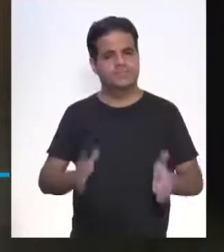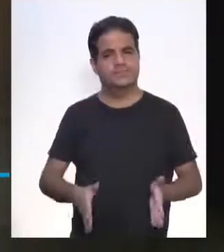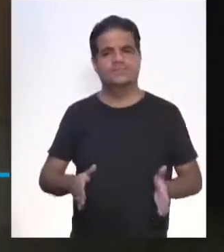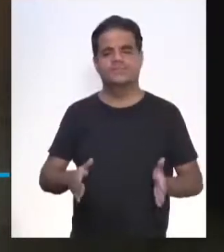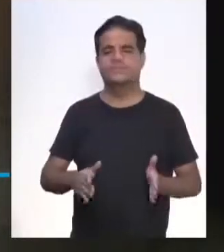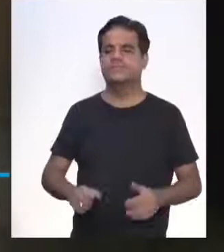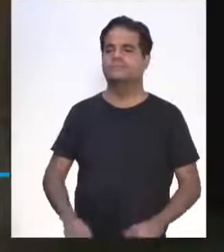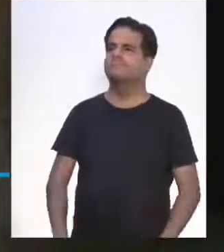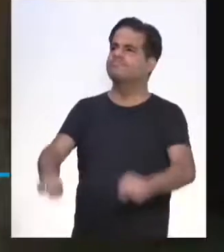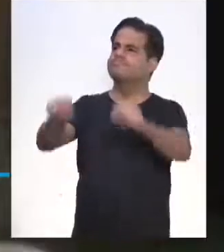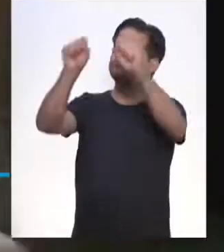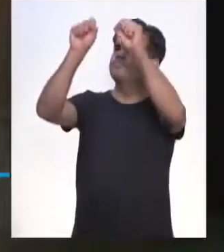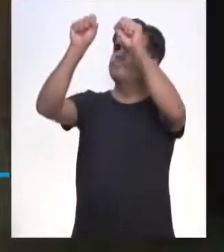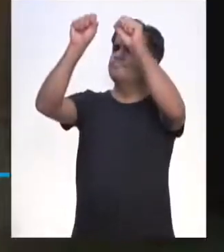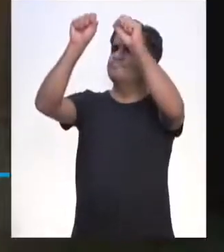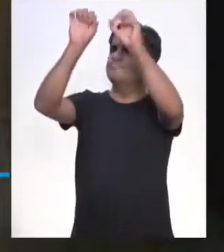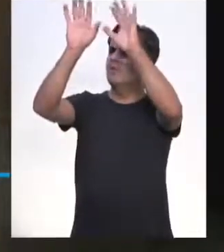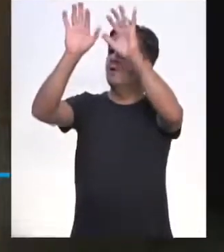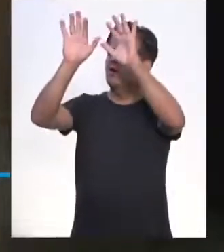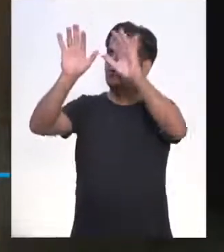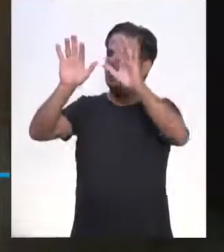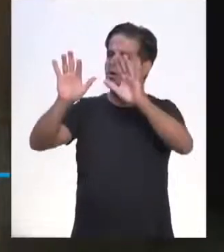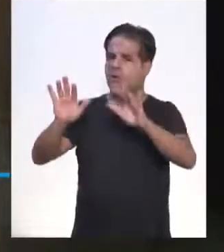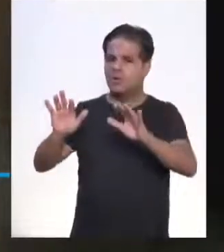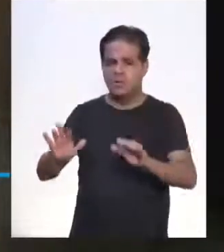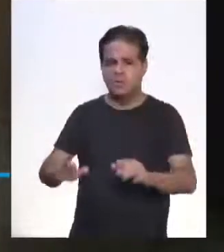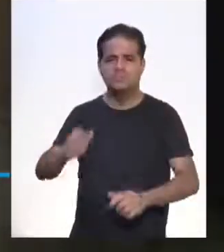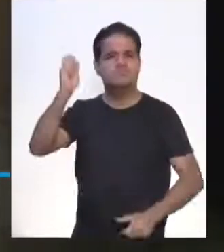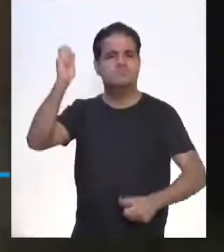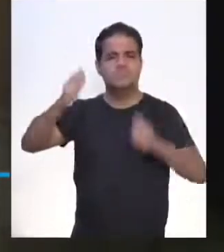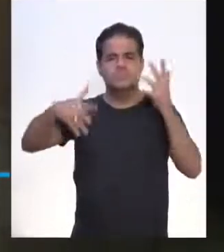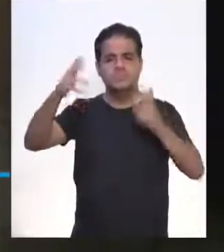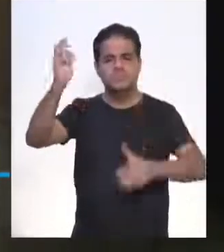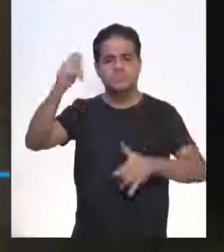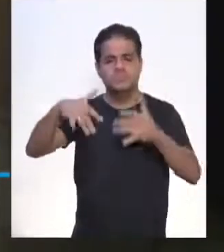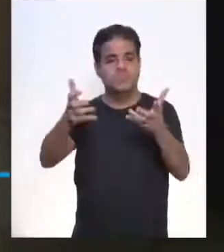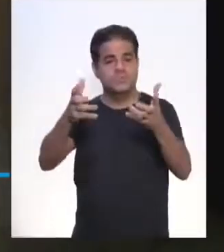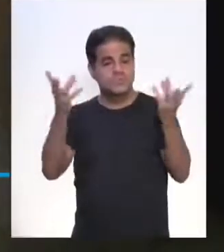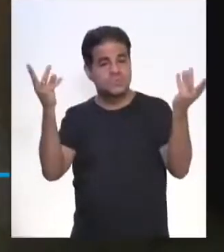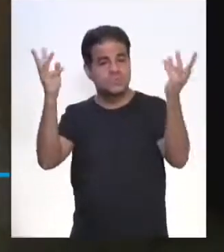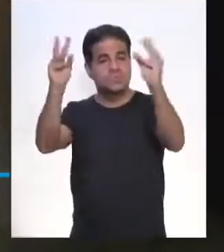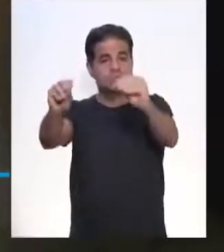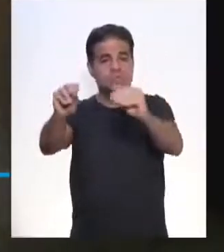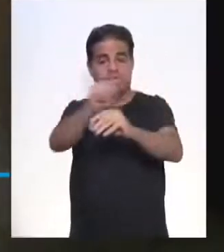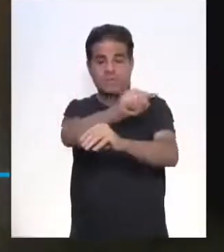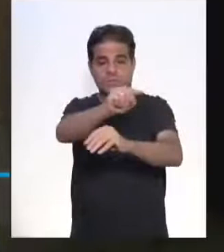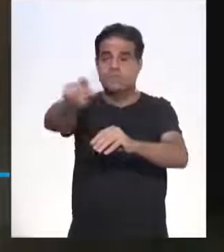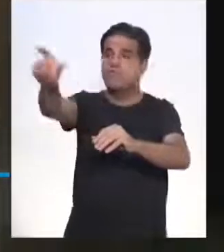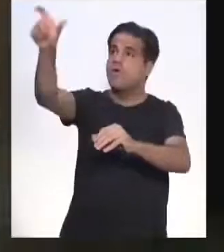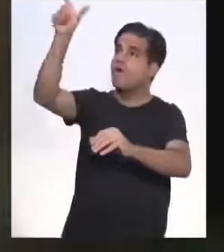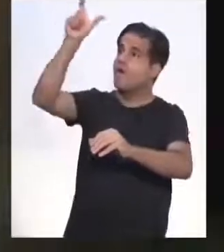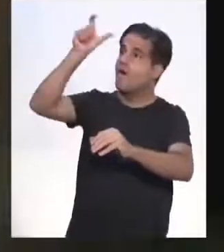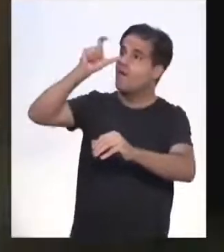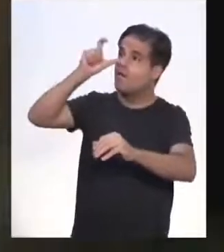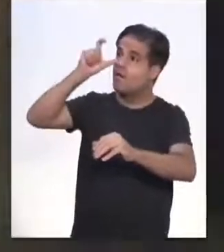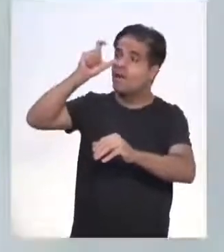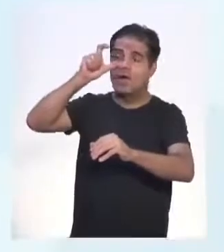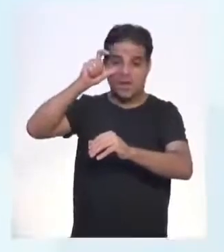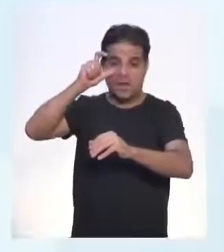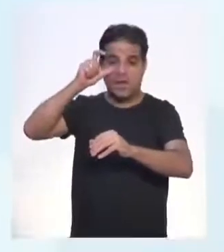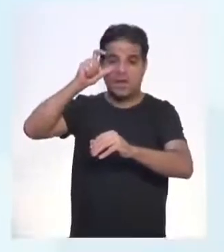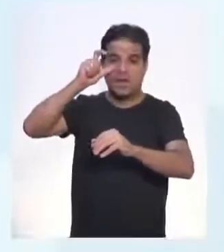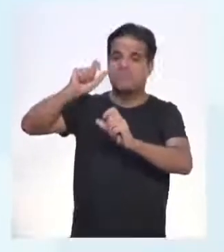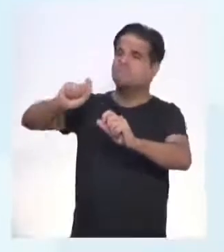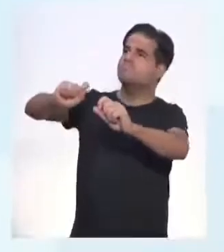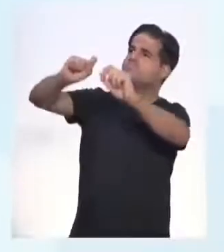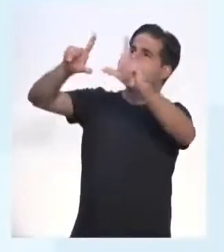linha cronológica expressa, eu queria colocar aí para vocês verem uma